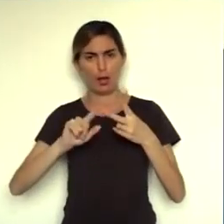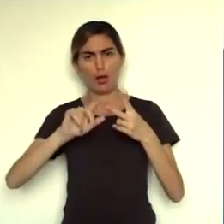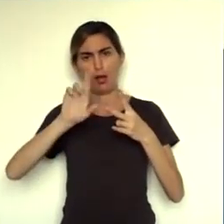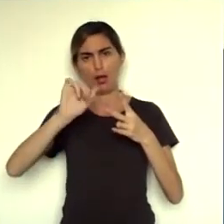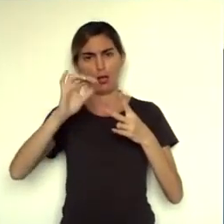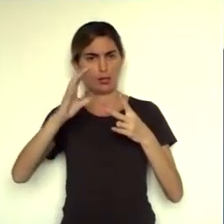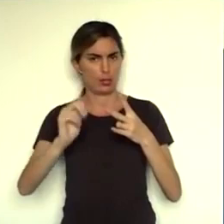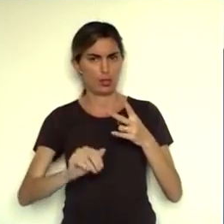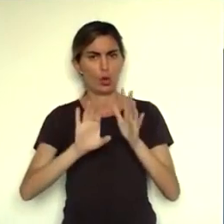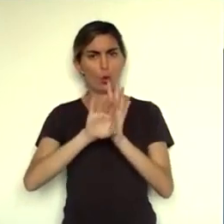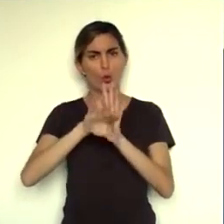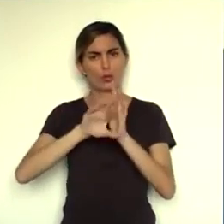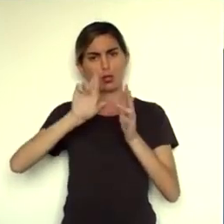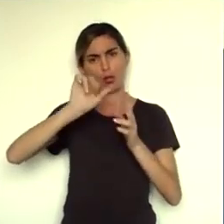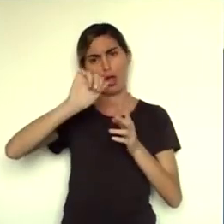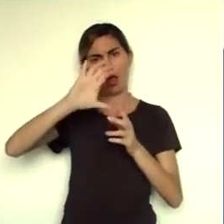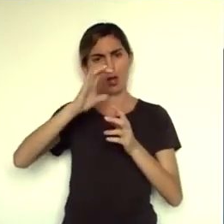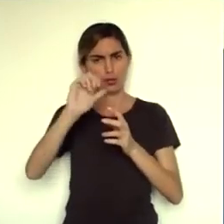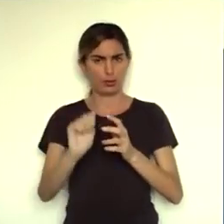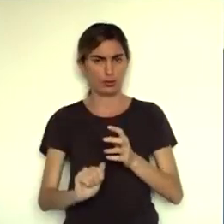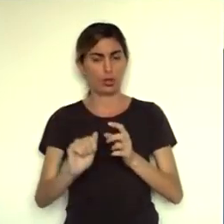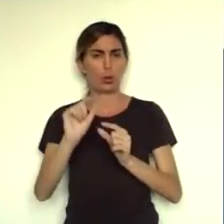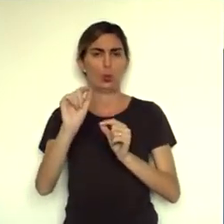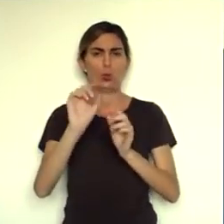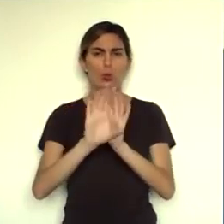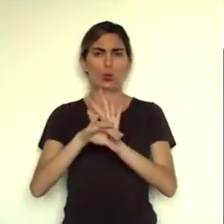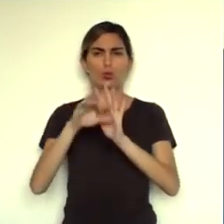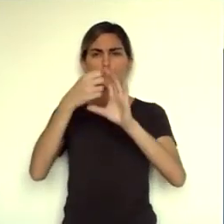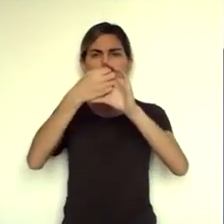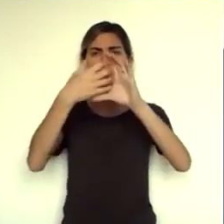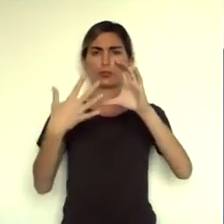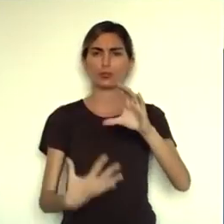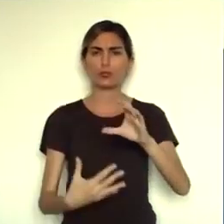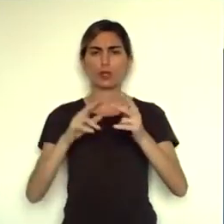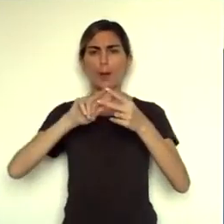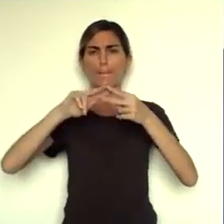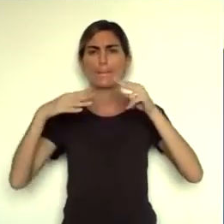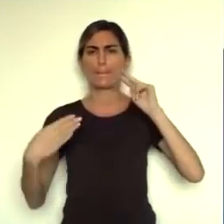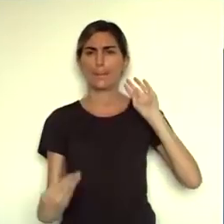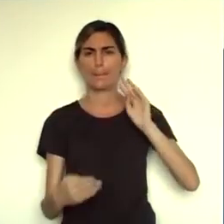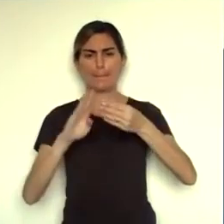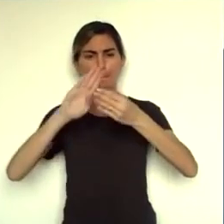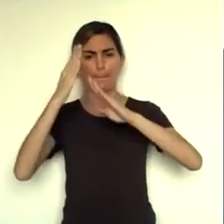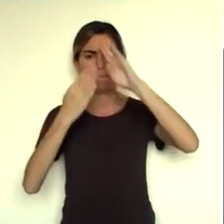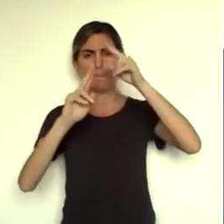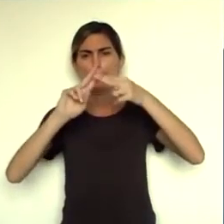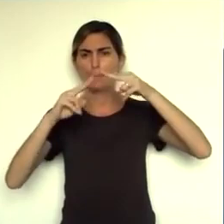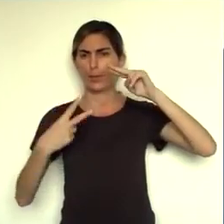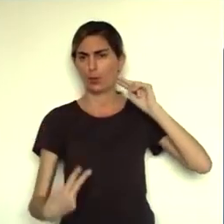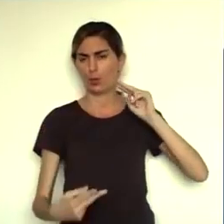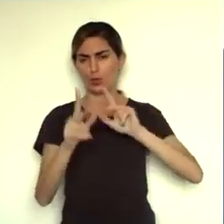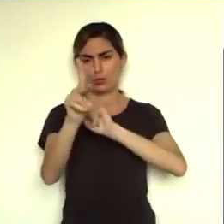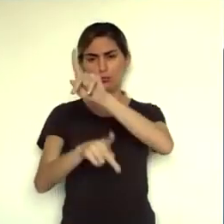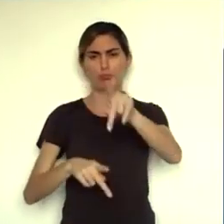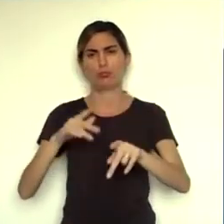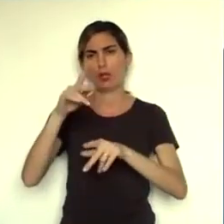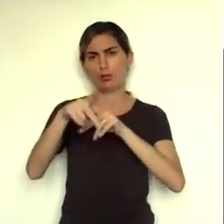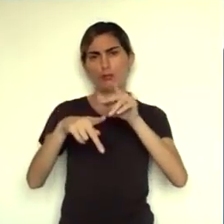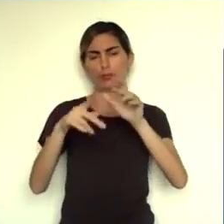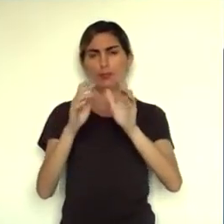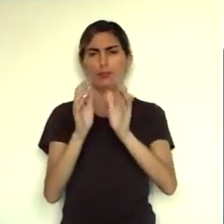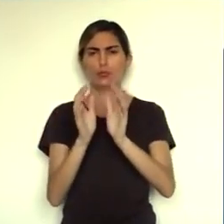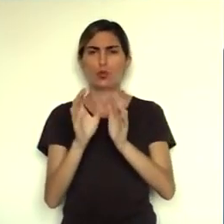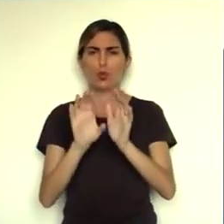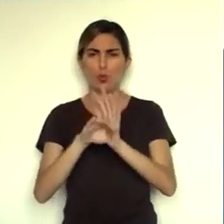raça. O conceito de raça é um conceito que está relacionado às características biológicas de uma determinada população.